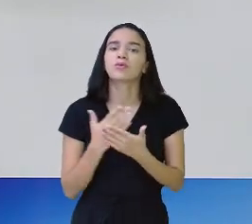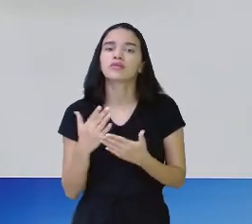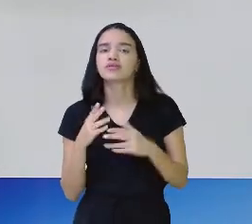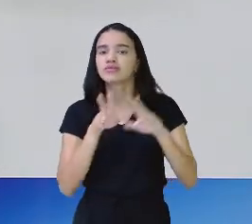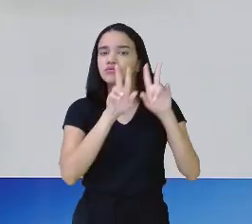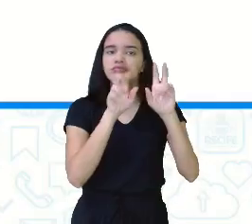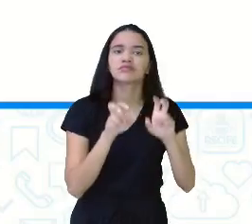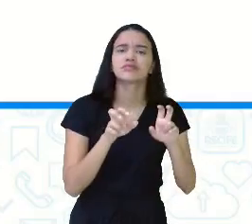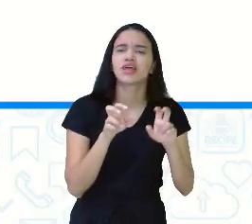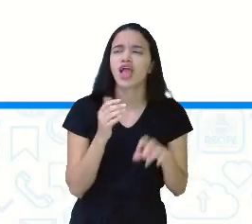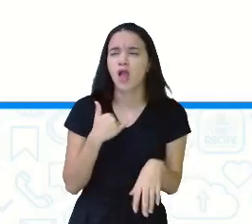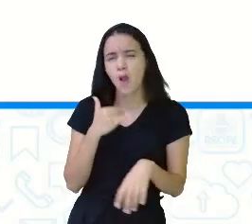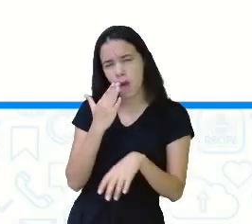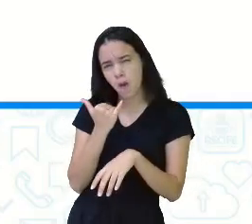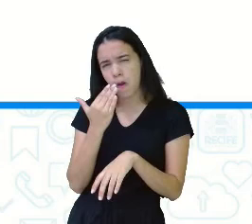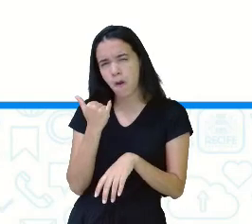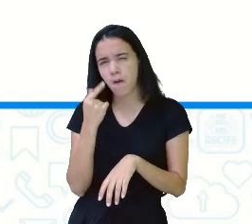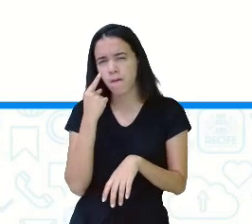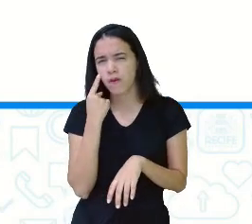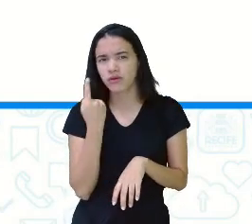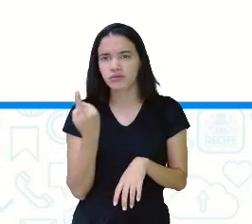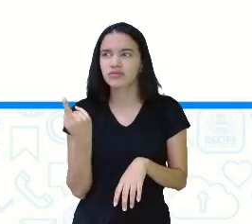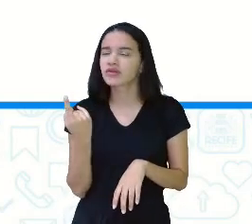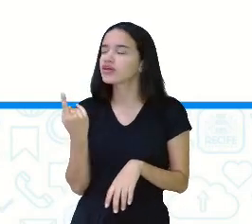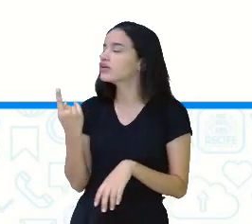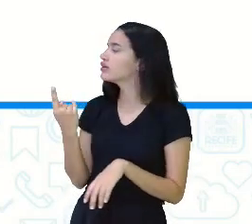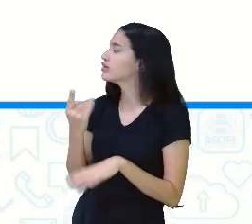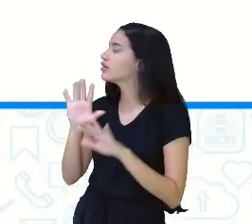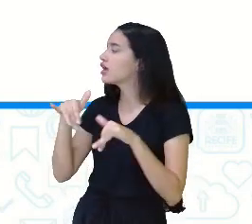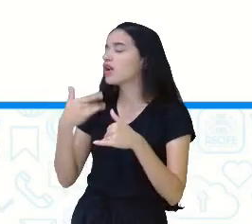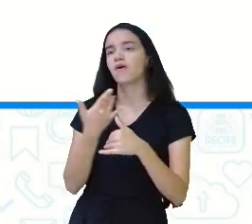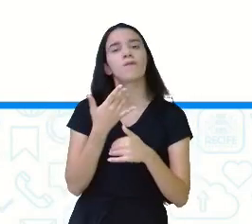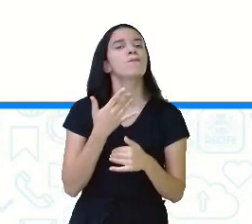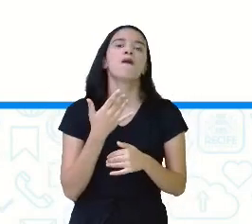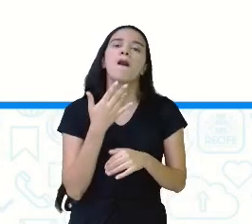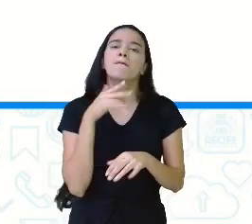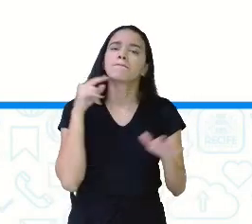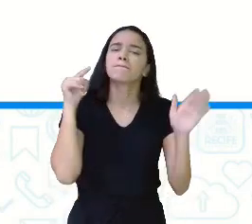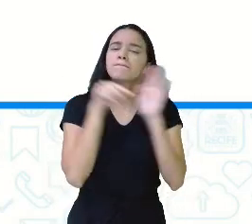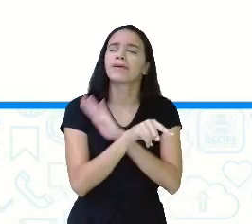título. É de comer? É uma pergunta. Insere uma